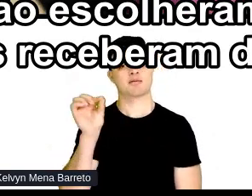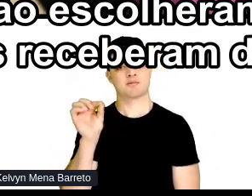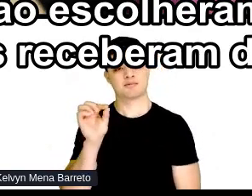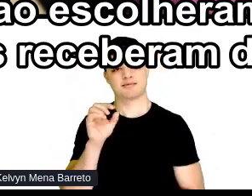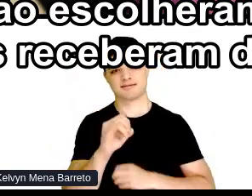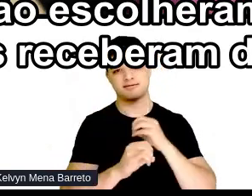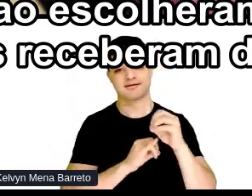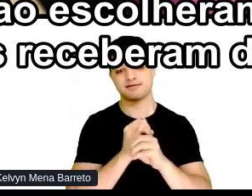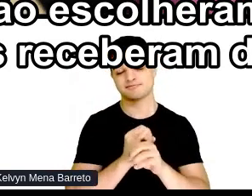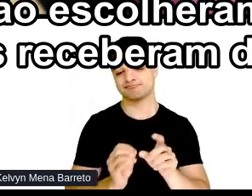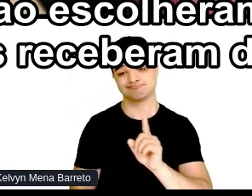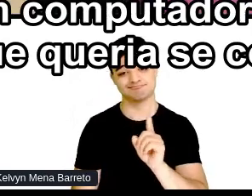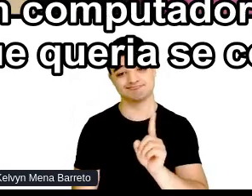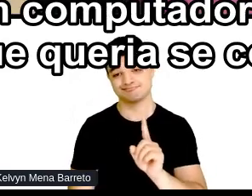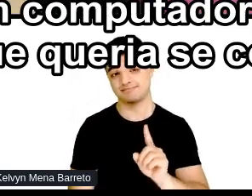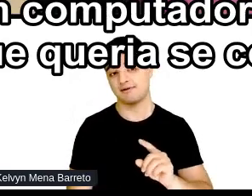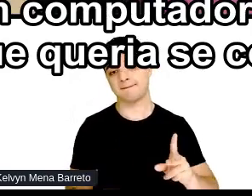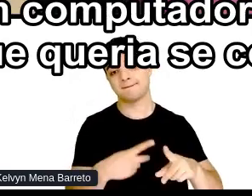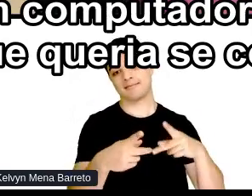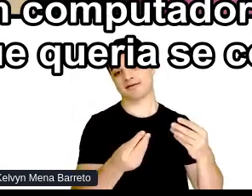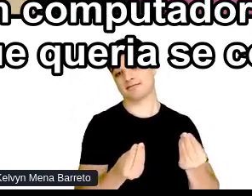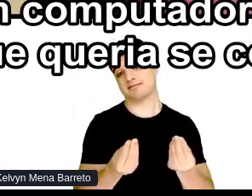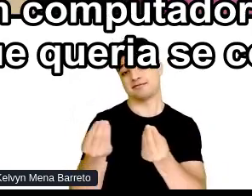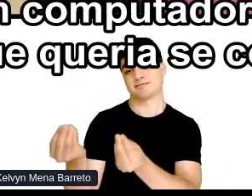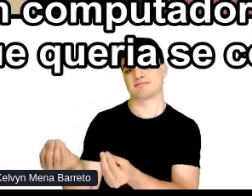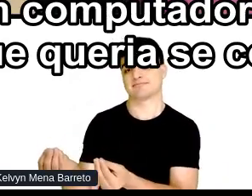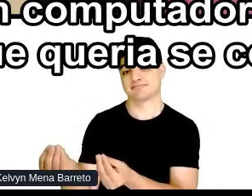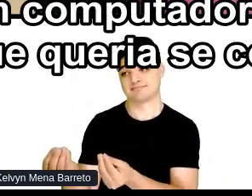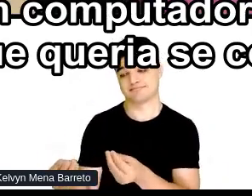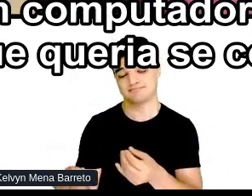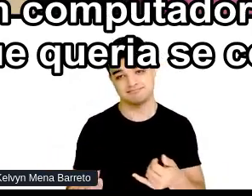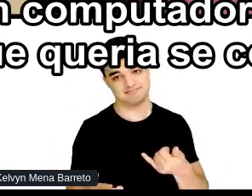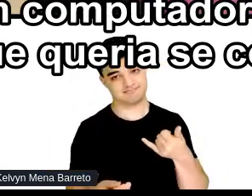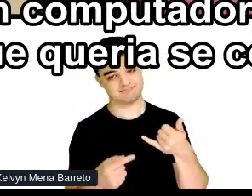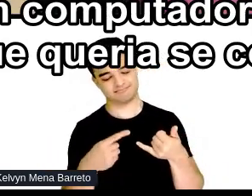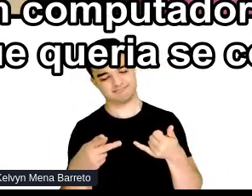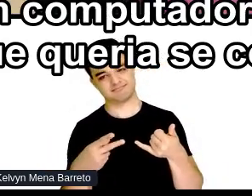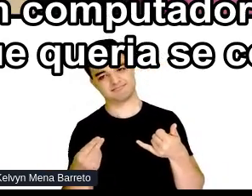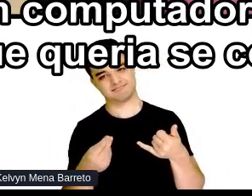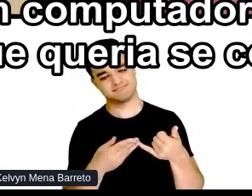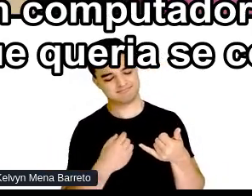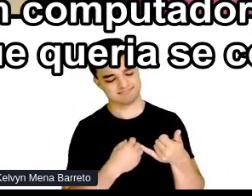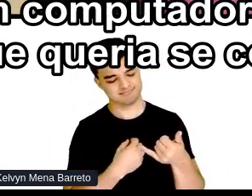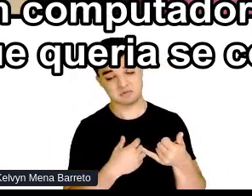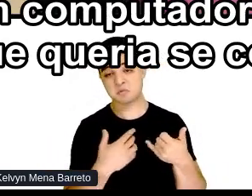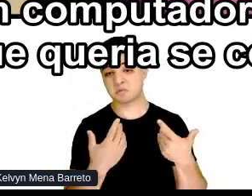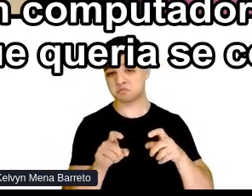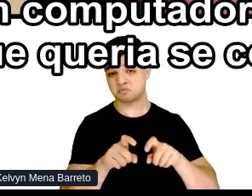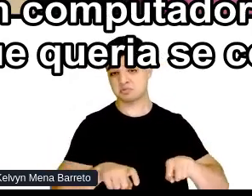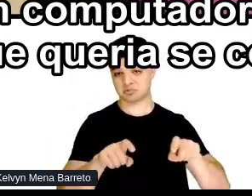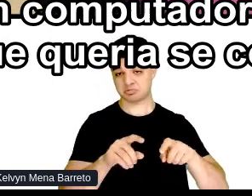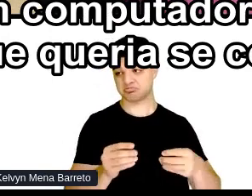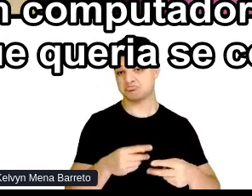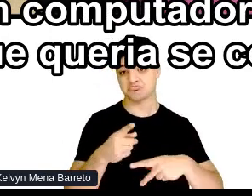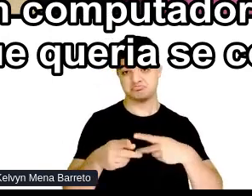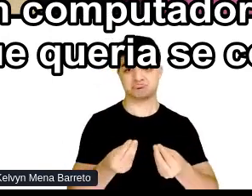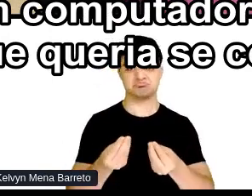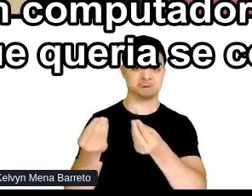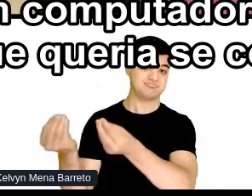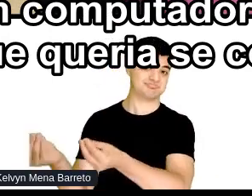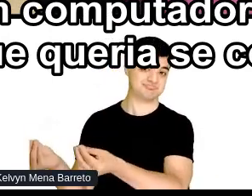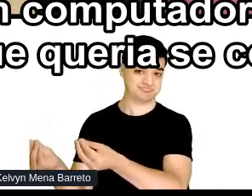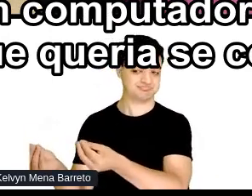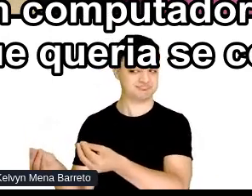da faculdade, ou parentes e amigos que estão morando em outro estado ou até outro país. Então, eles viram isso com muito bons olhos, mas